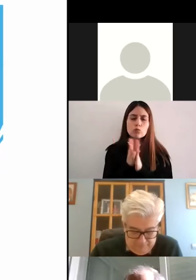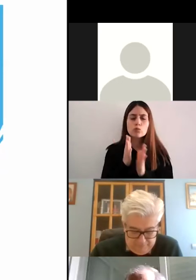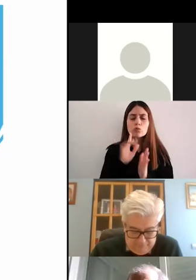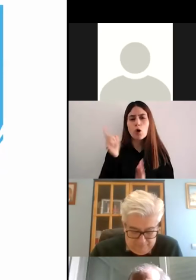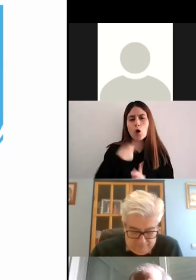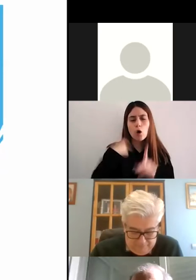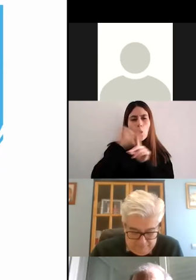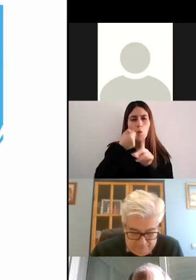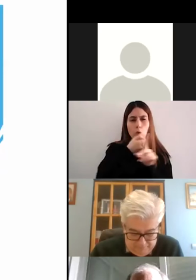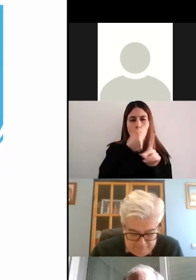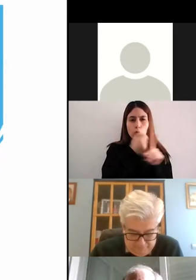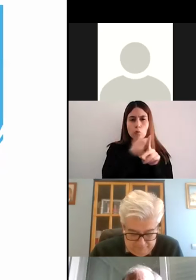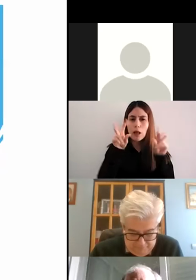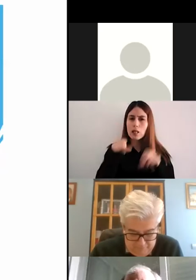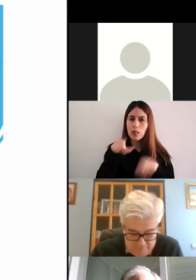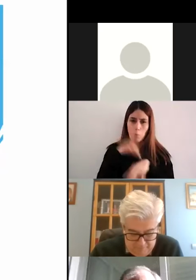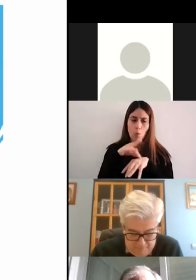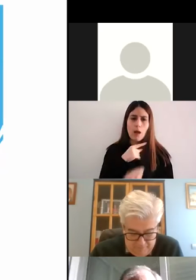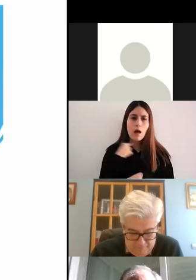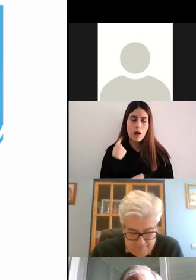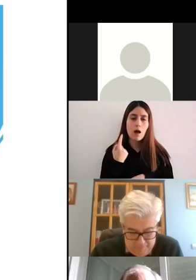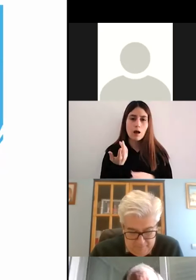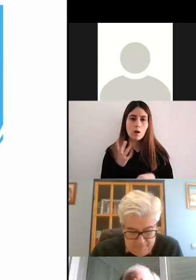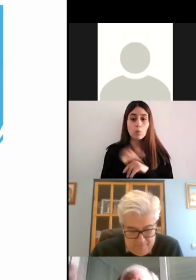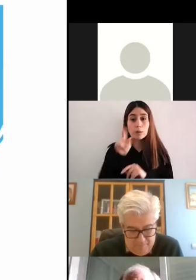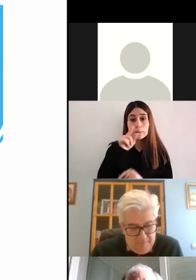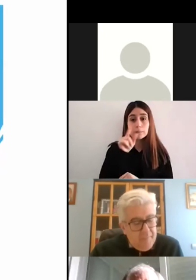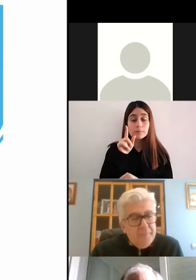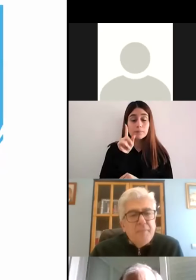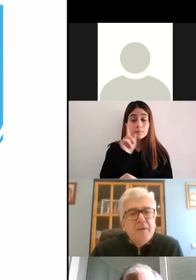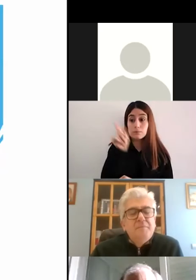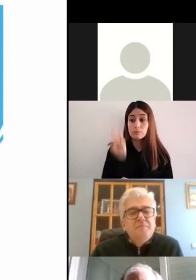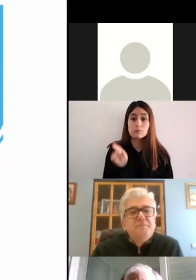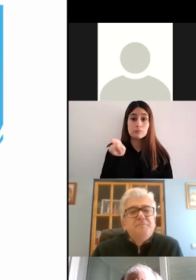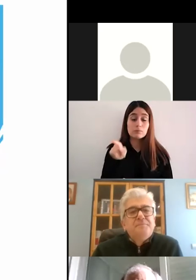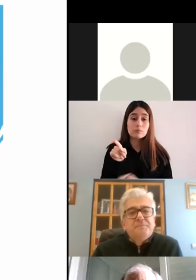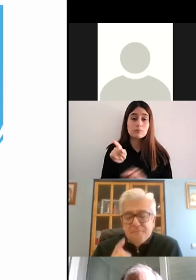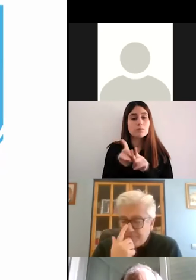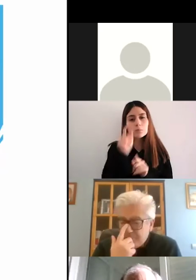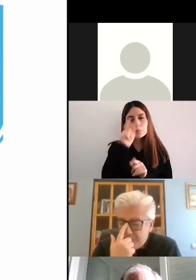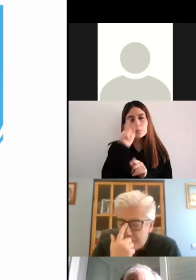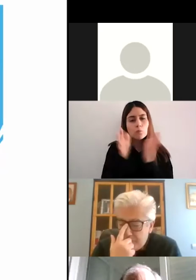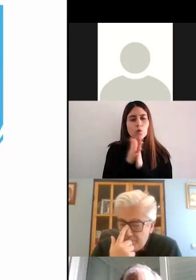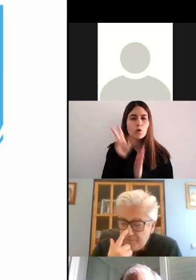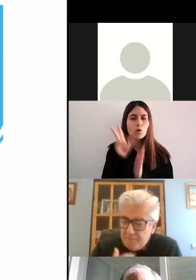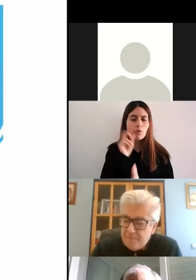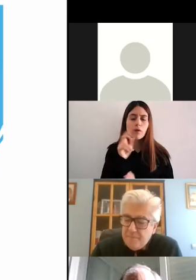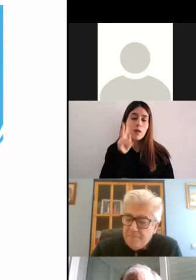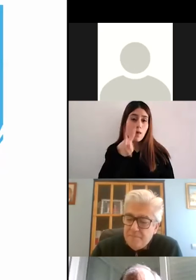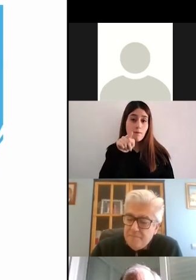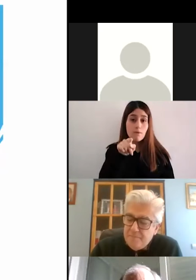a lutar em termos destas doenças e, portanto, na pessoa dela, saudar todas as pessoas que estão a ouvir-nos e a